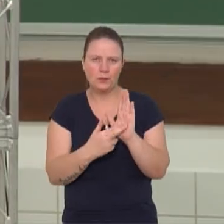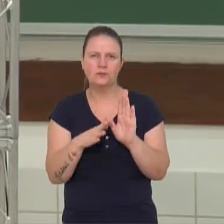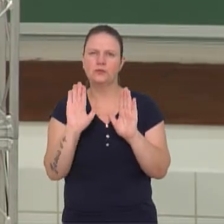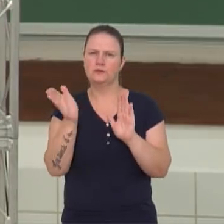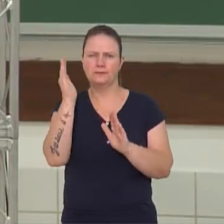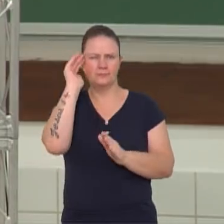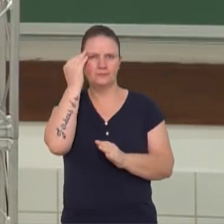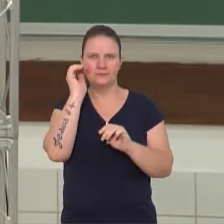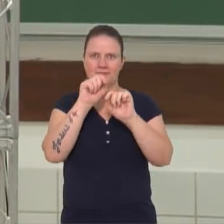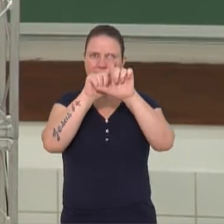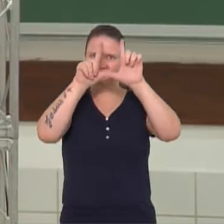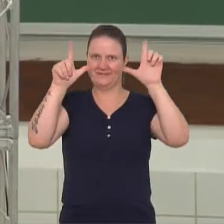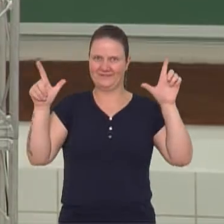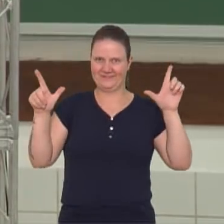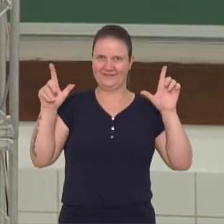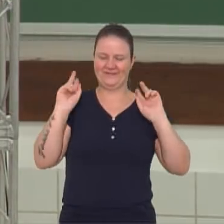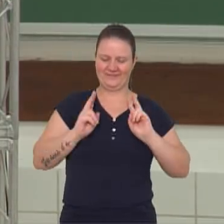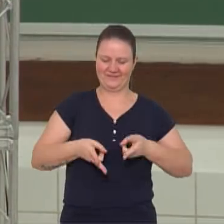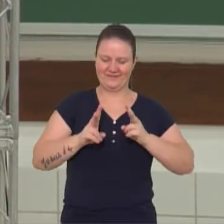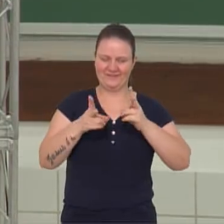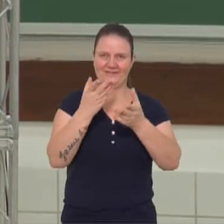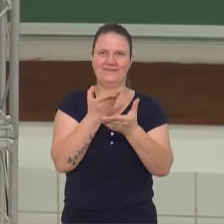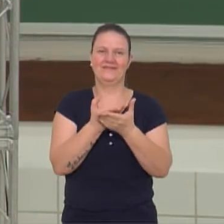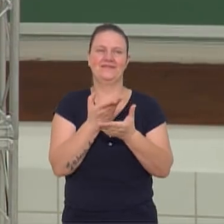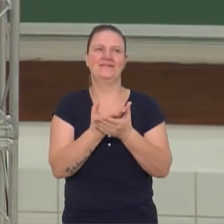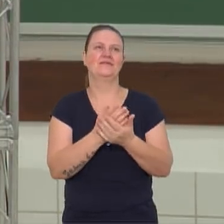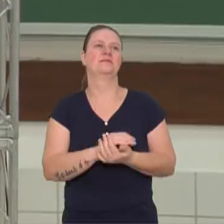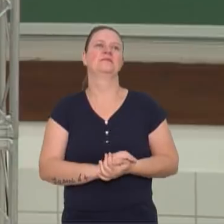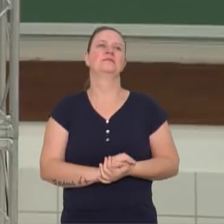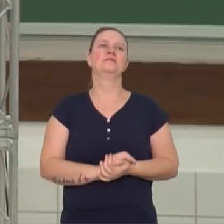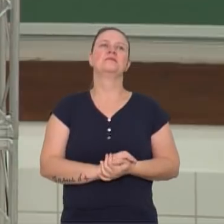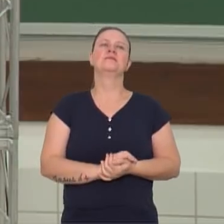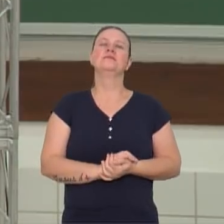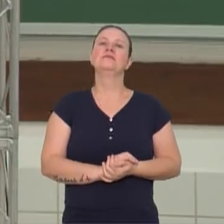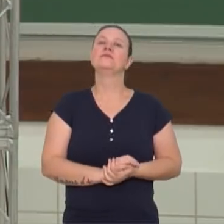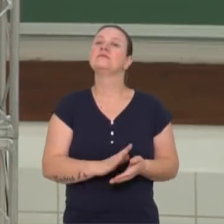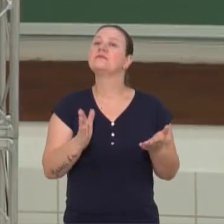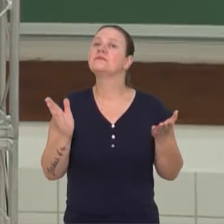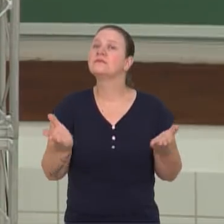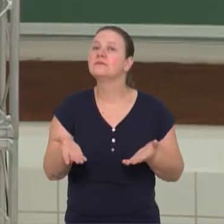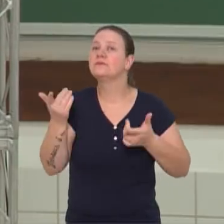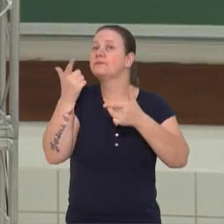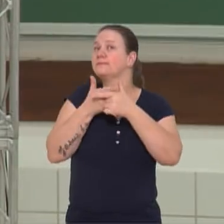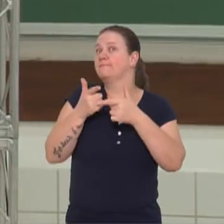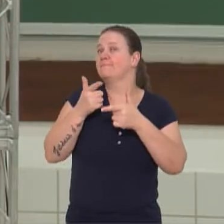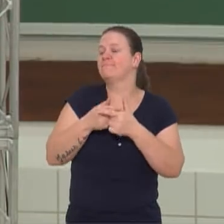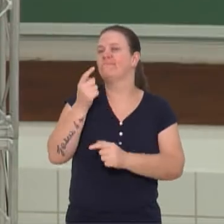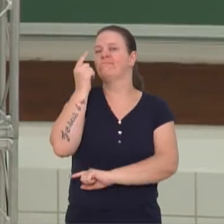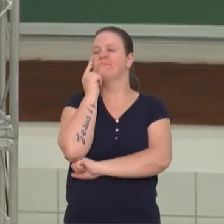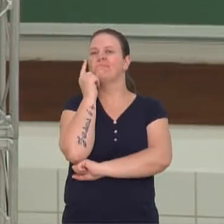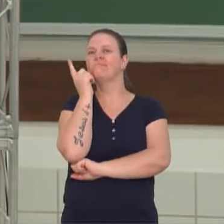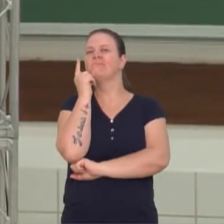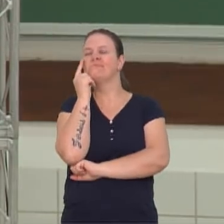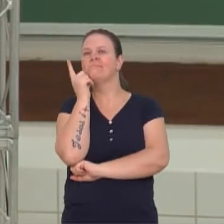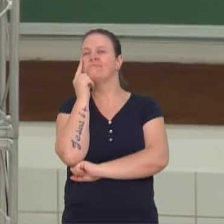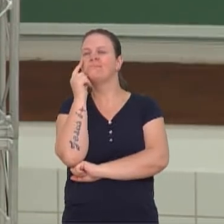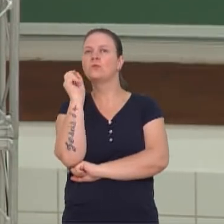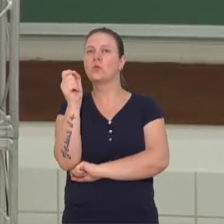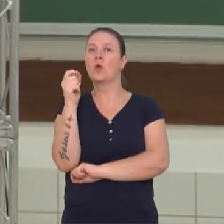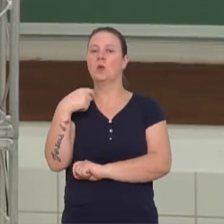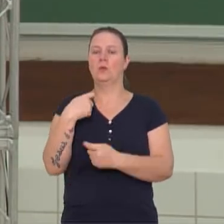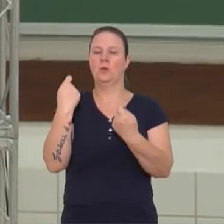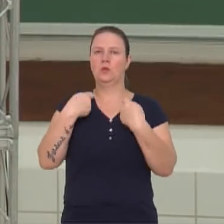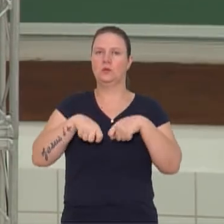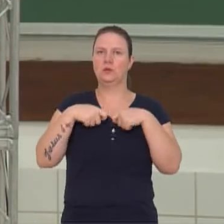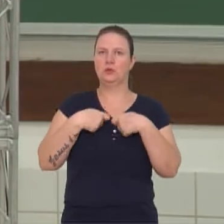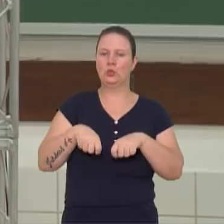entender? Vamos dar continuidade à nossa aula. Um problema. Lembra que eu falei que a gente vai trabalhar a unidade de